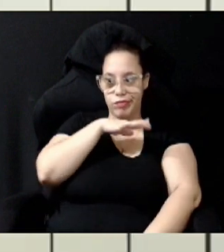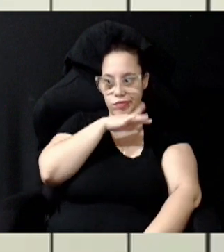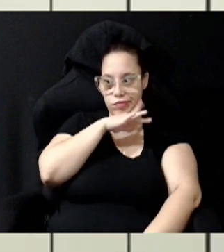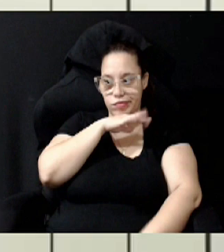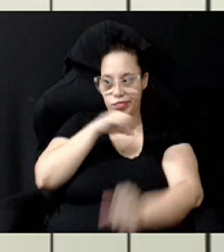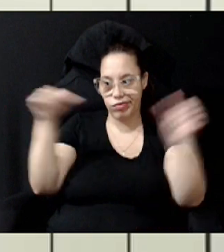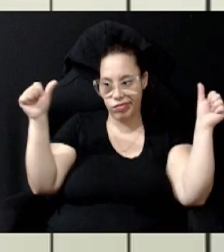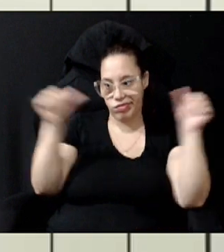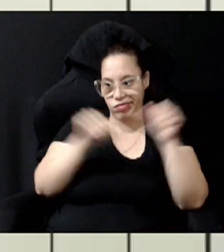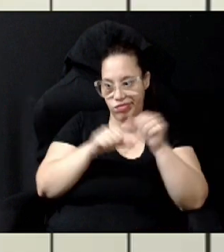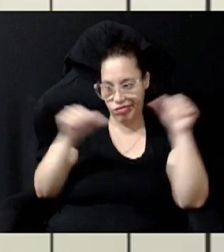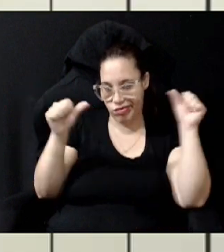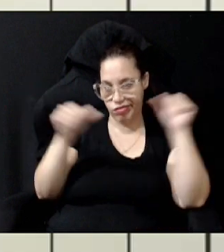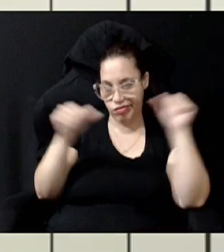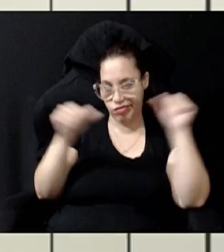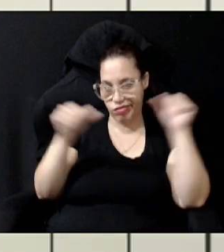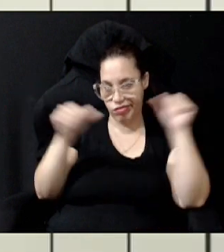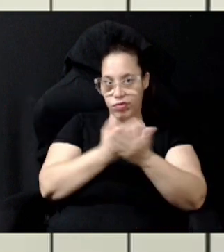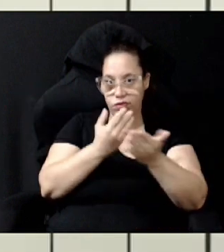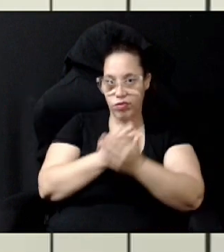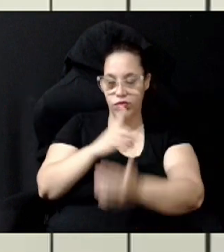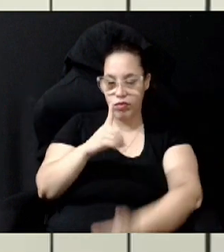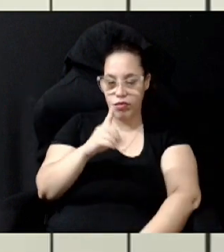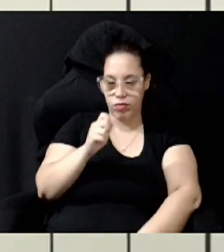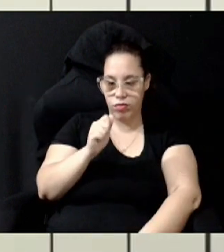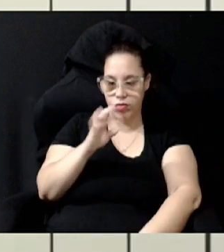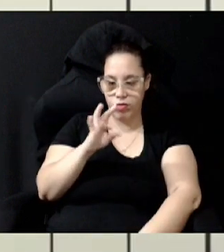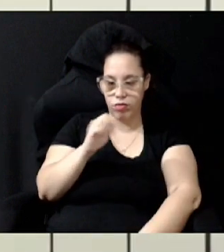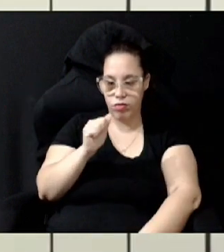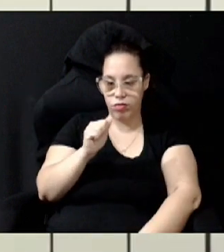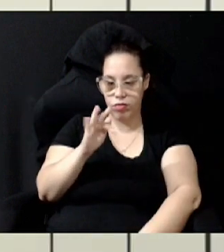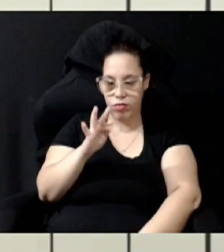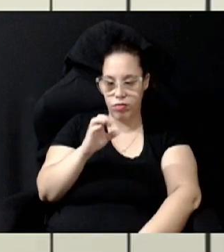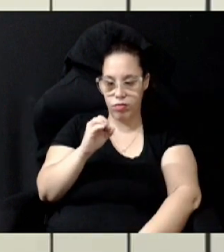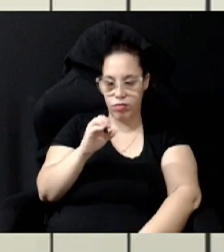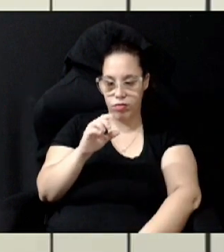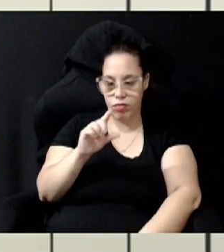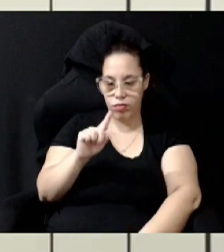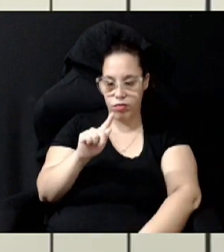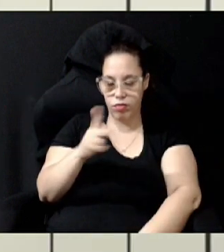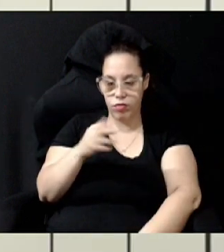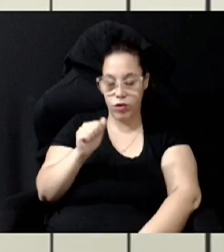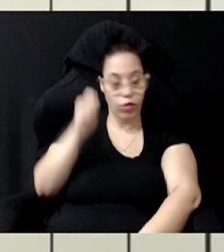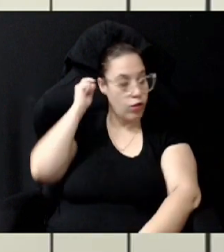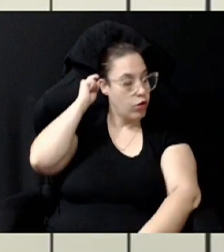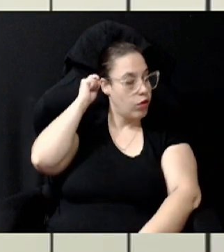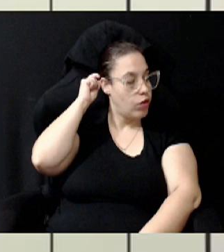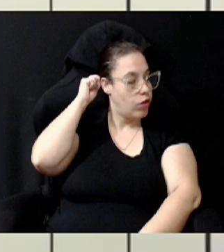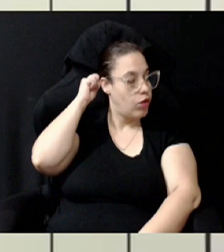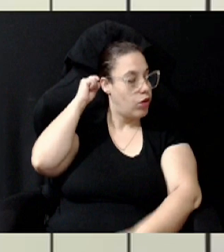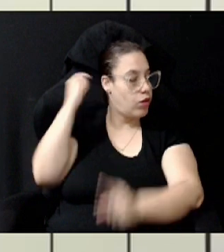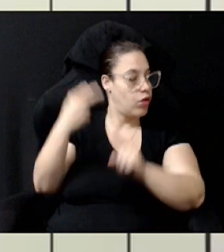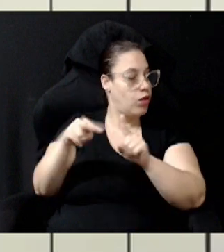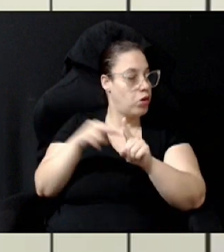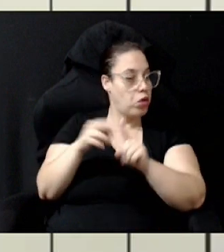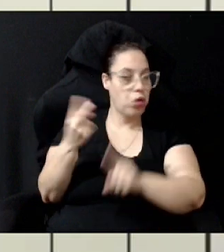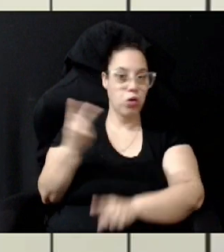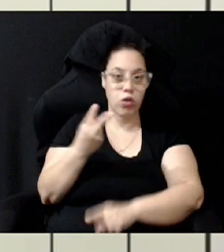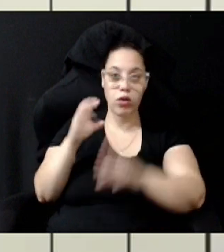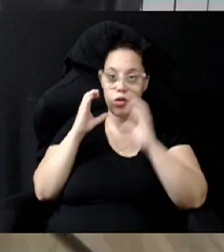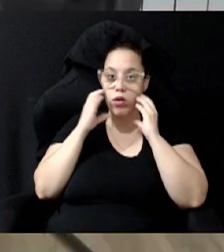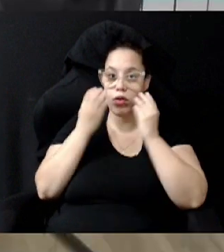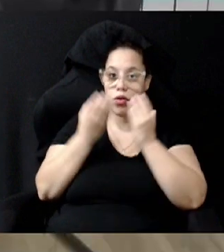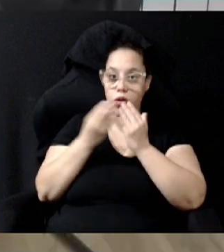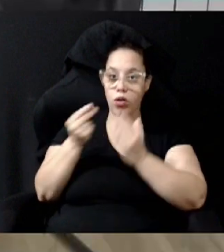estudo da Datafolha. Vamos ao ponto de vista do advogado Pedro Maciel. O Brasil tem o segundo congresso mais caro do